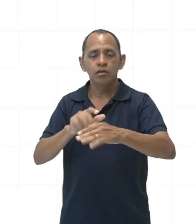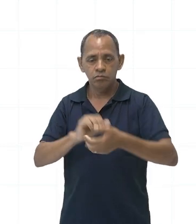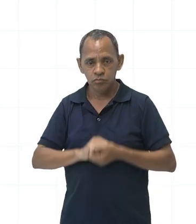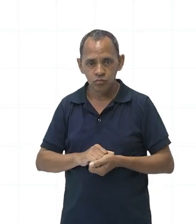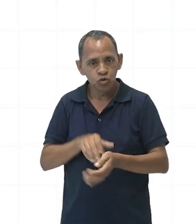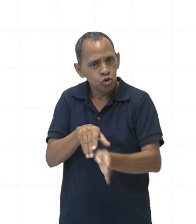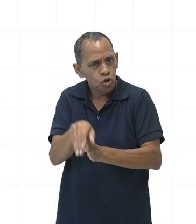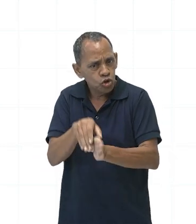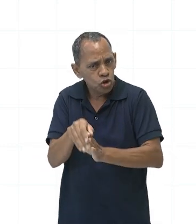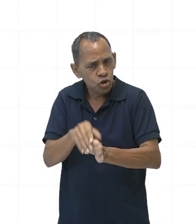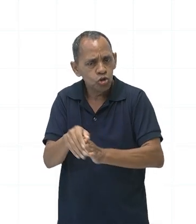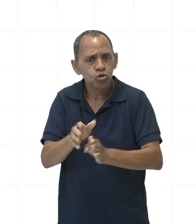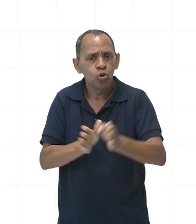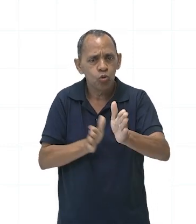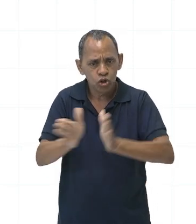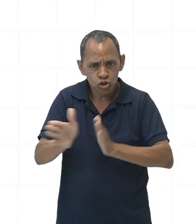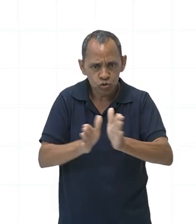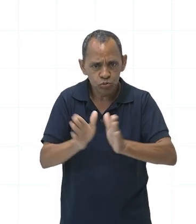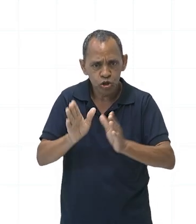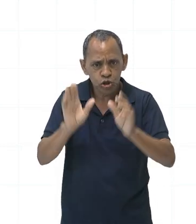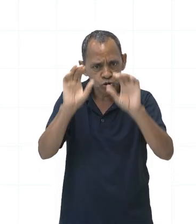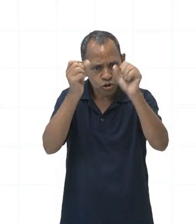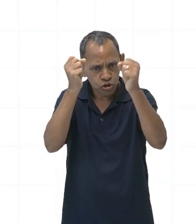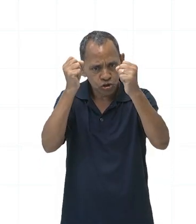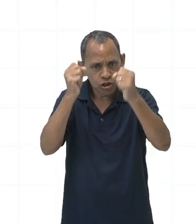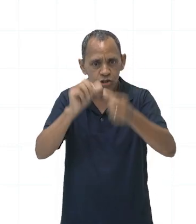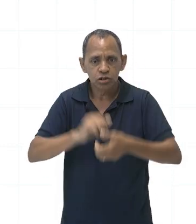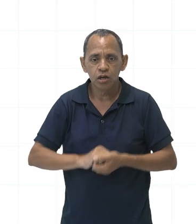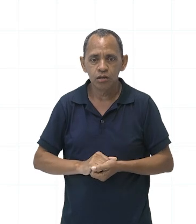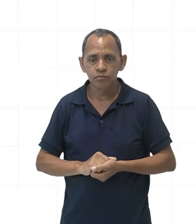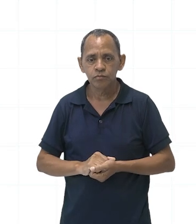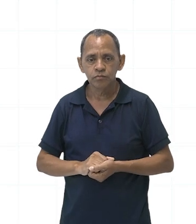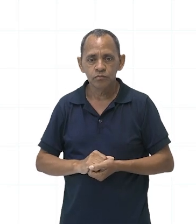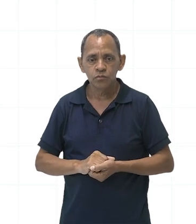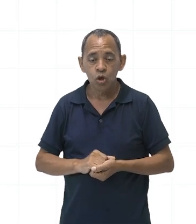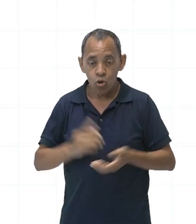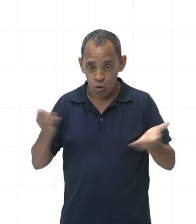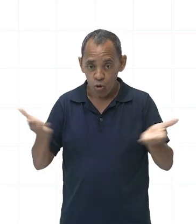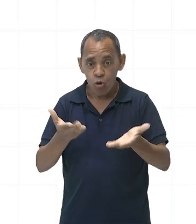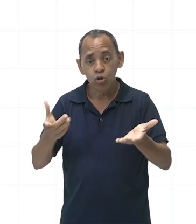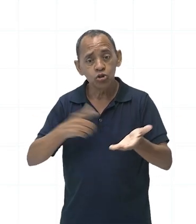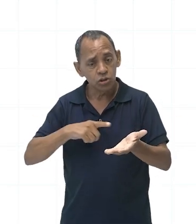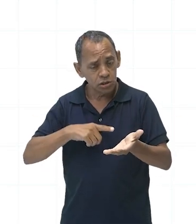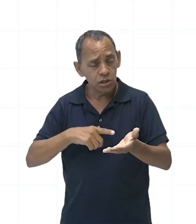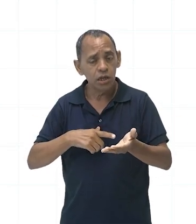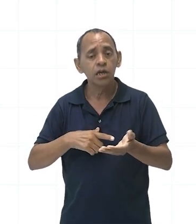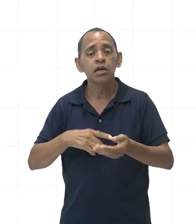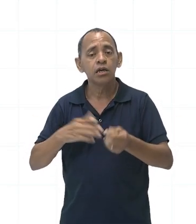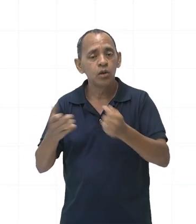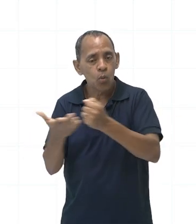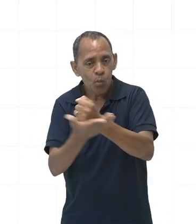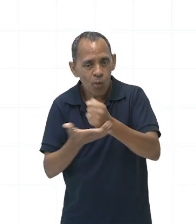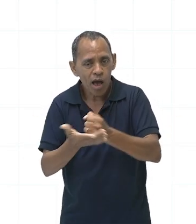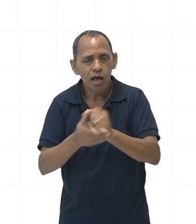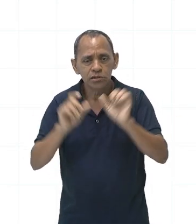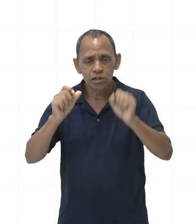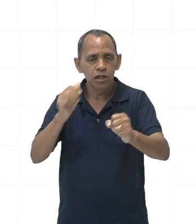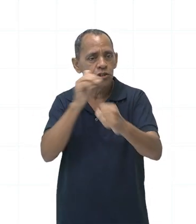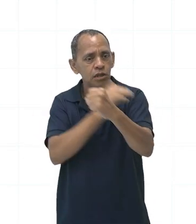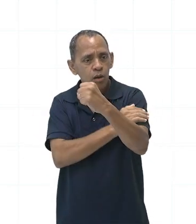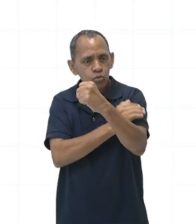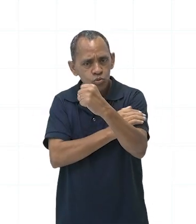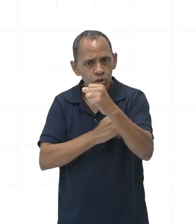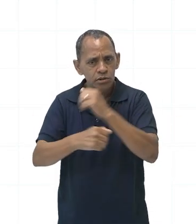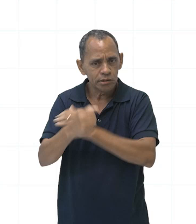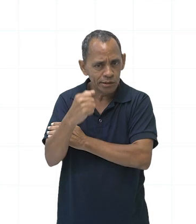ginástica naquela época. E hoje em dia, a ginástica localizada, ela já vai ter a sua base na musculação, que é aquilo que eu acabei de falar